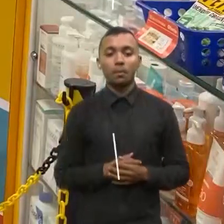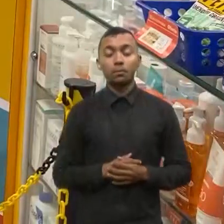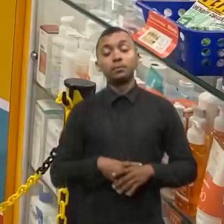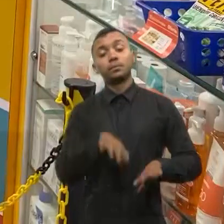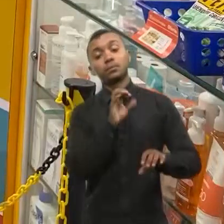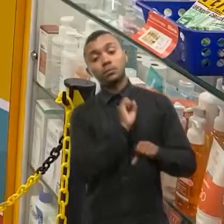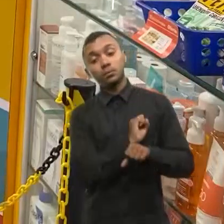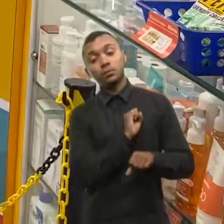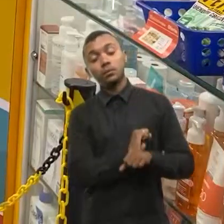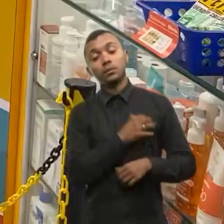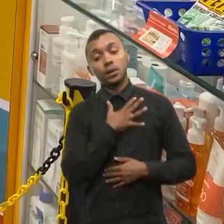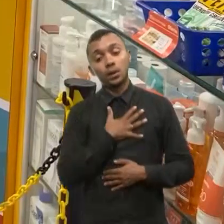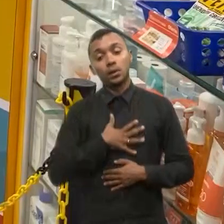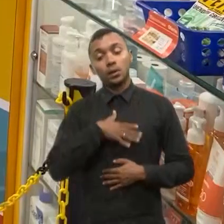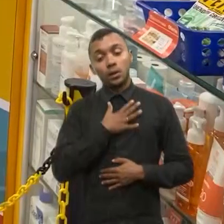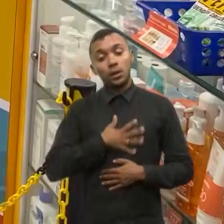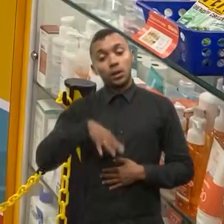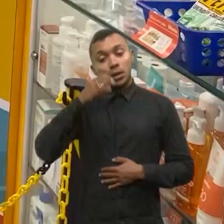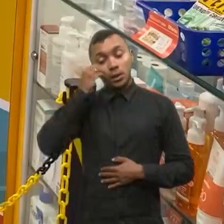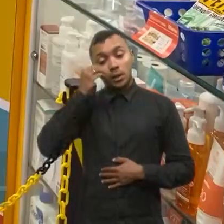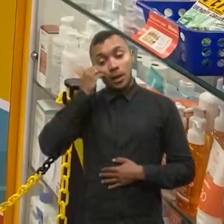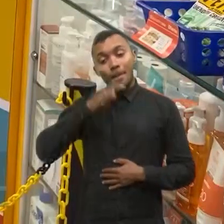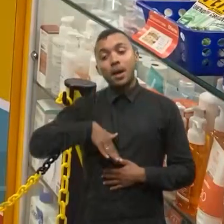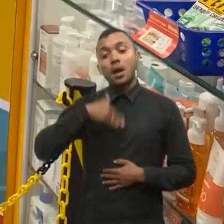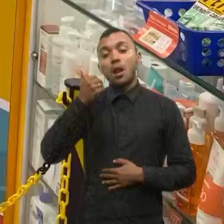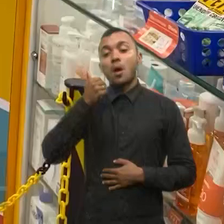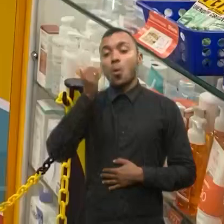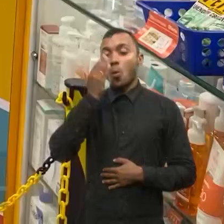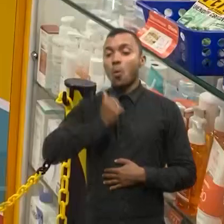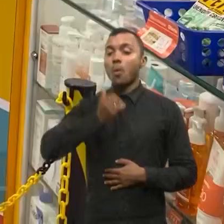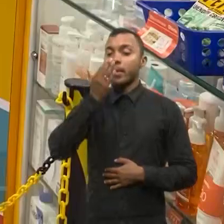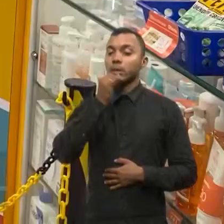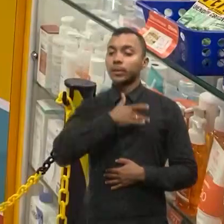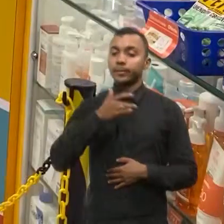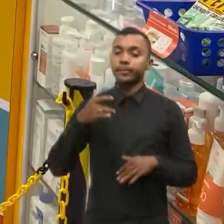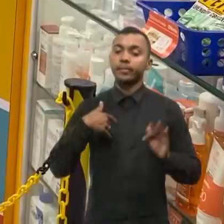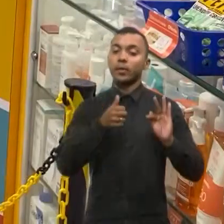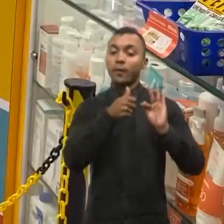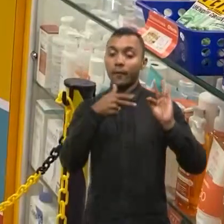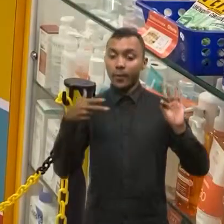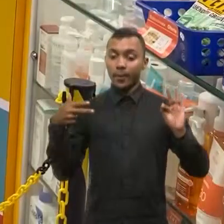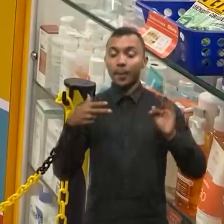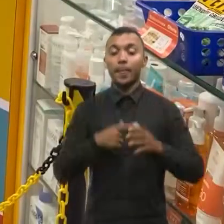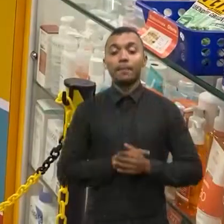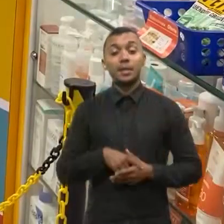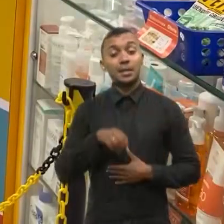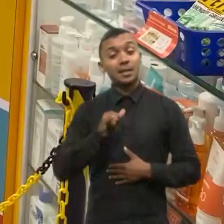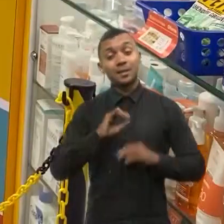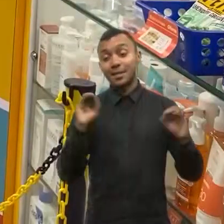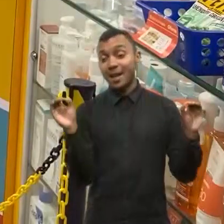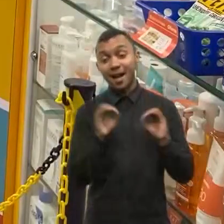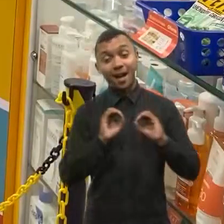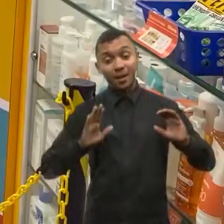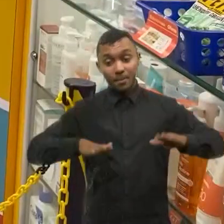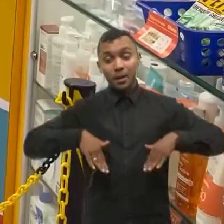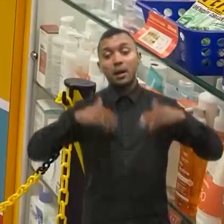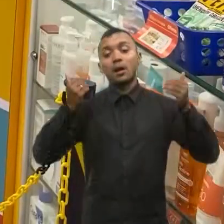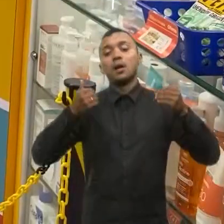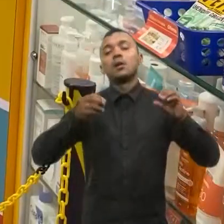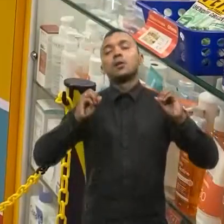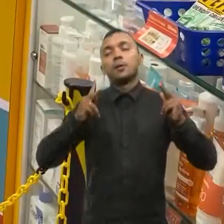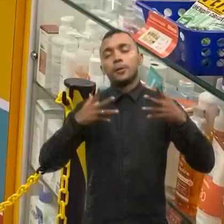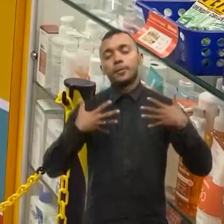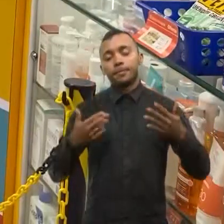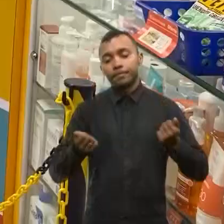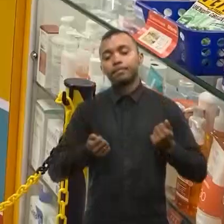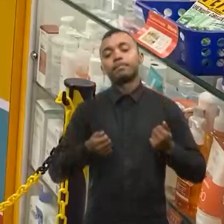eu tento melhorar a alimentação, com um pouco mais de fruta e tudo mais. Se realmente não melhora, eu procuro